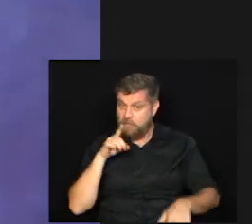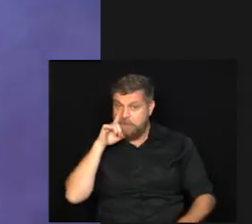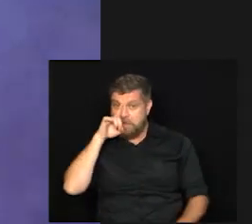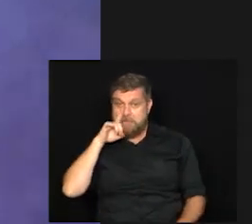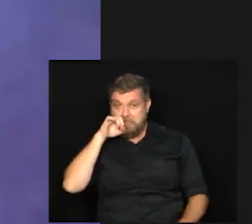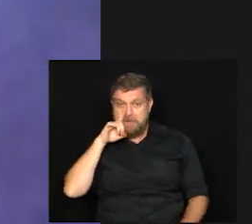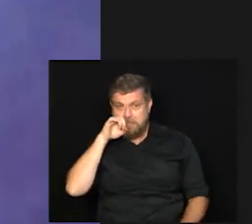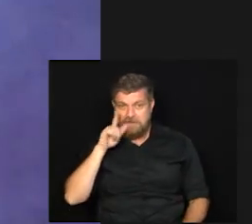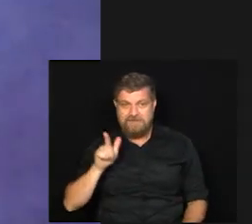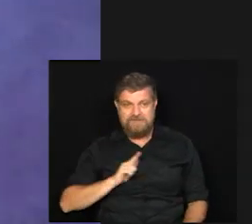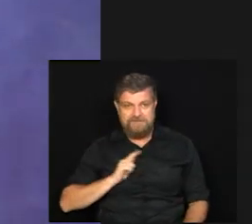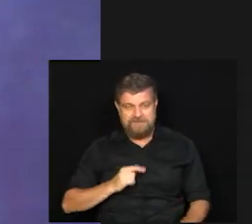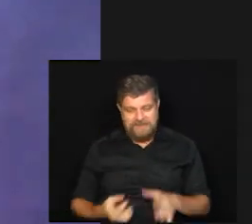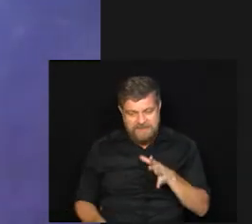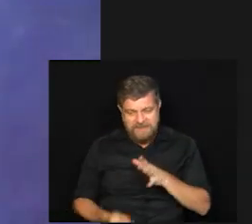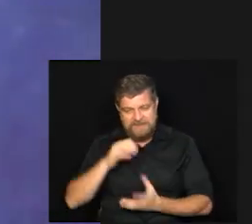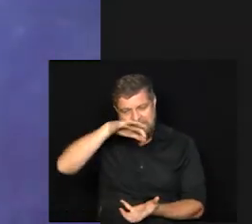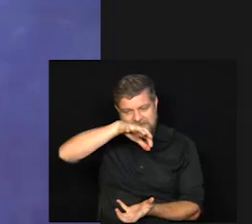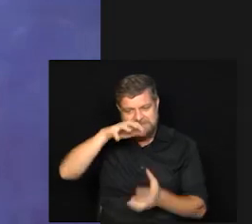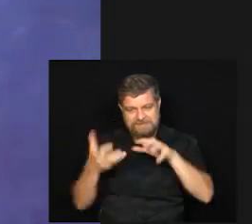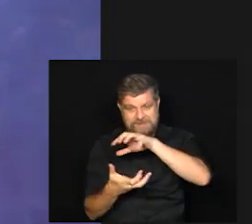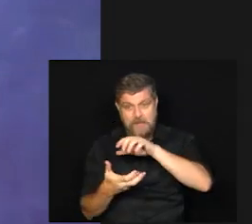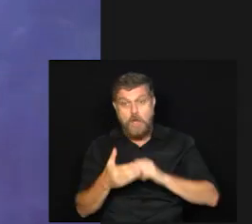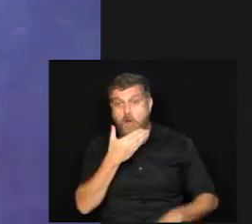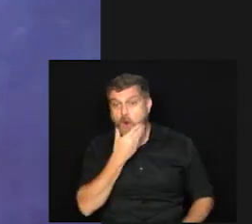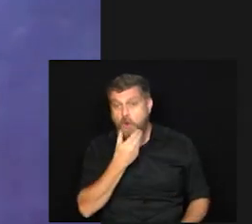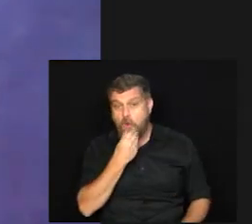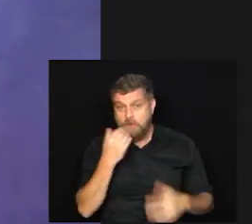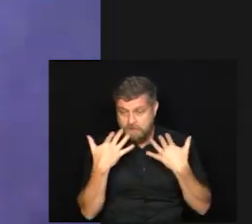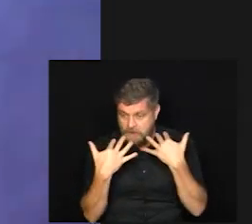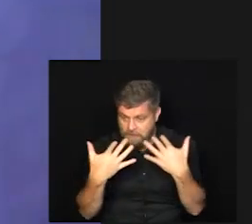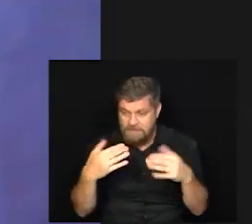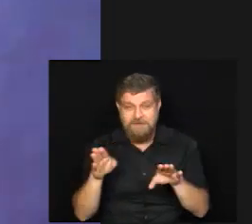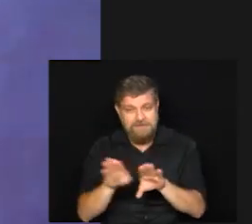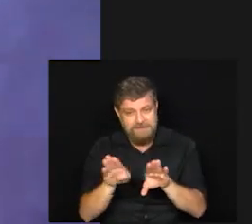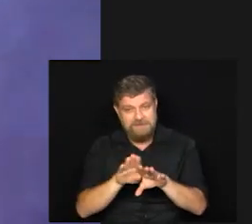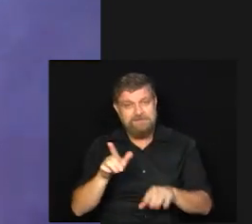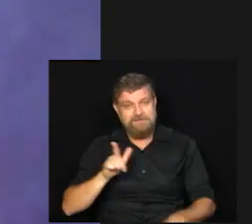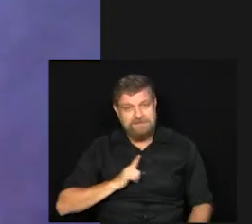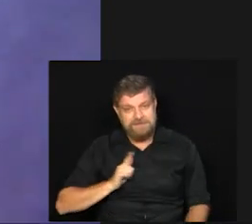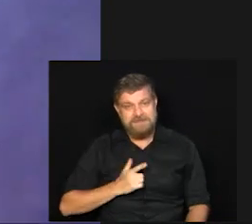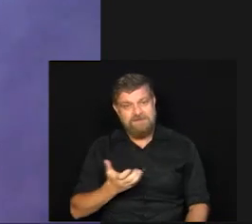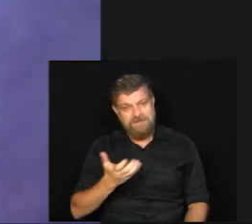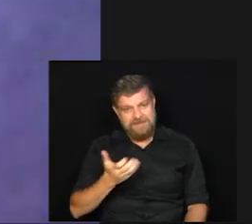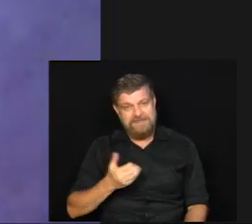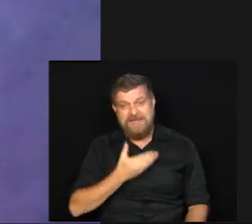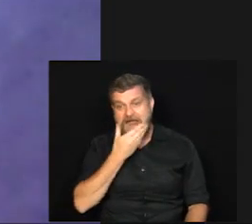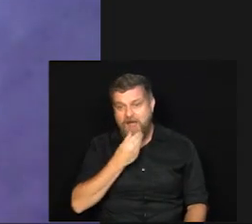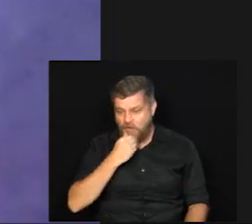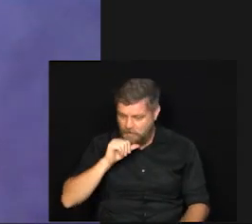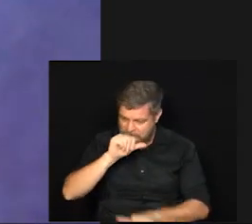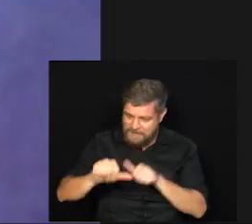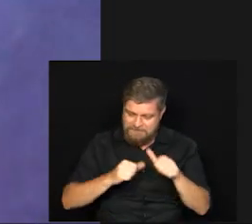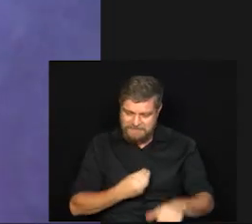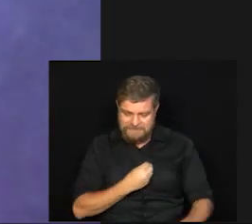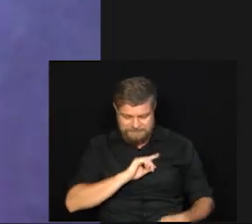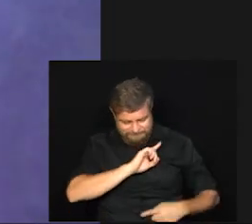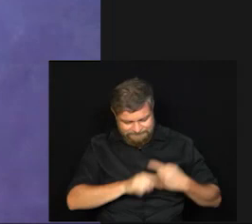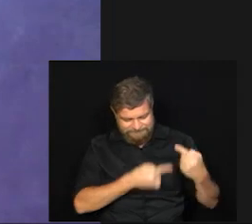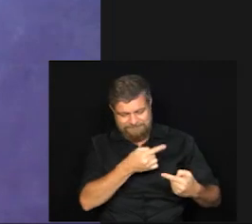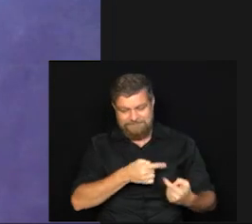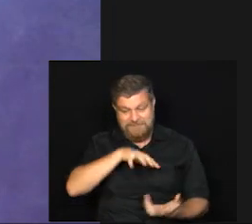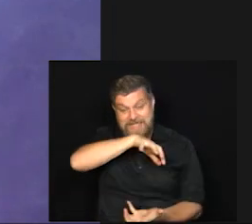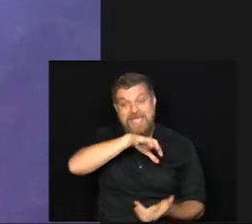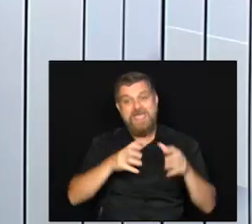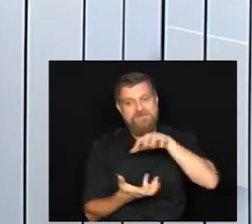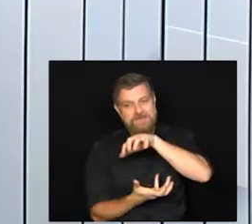vamos criar essa revolução. E para os homens que assistem também, vão em busca da revolução de vocês, hein? Obrigada, Gabriel. Nós